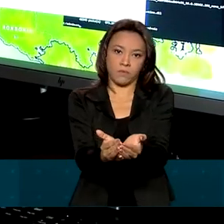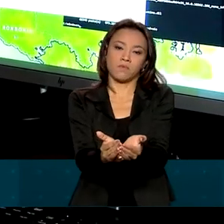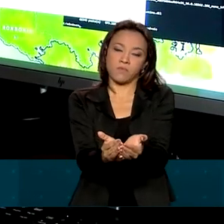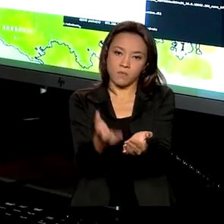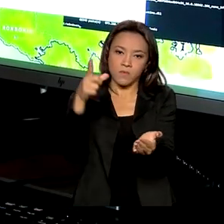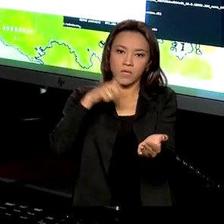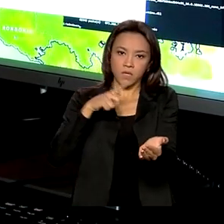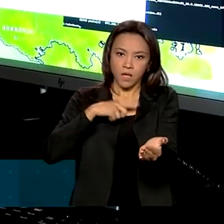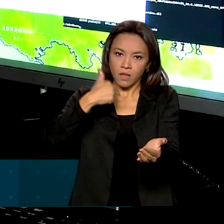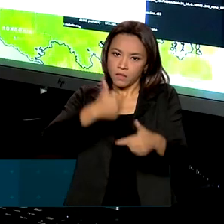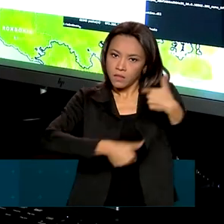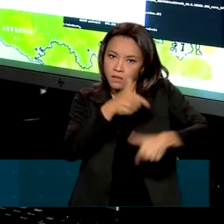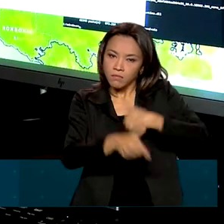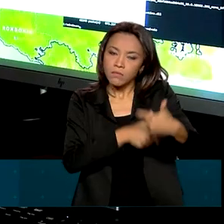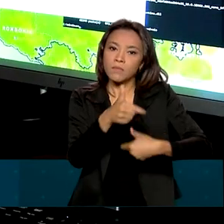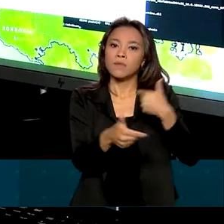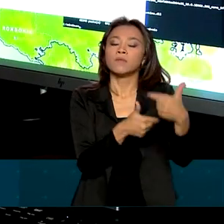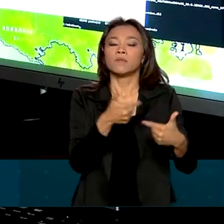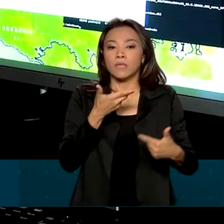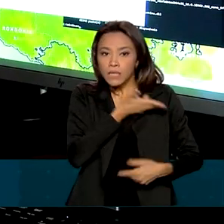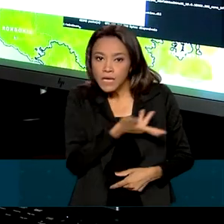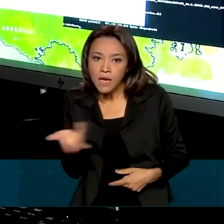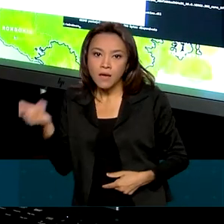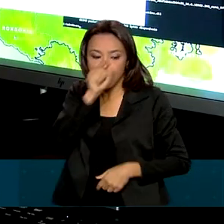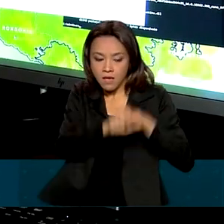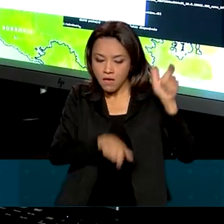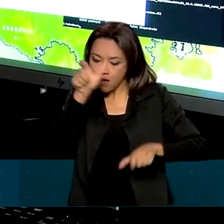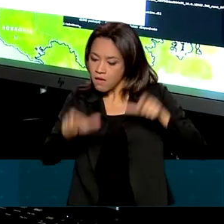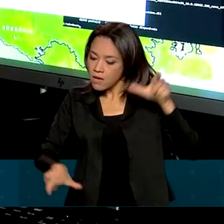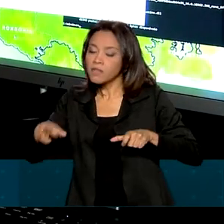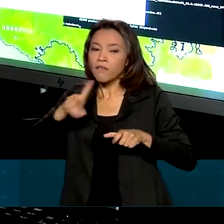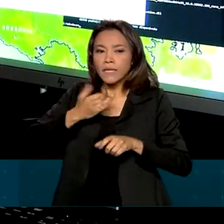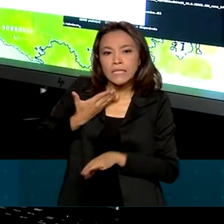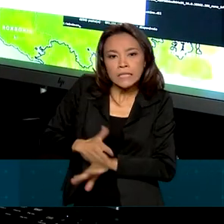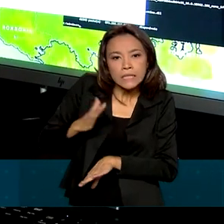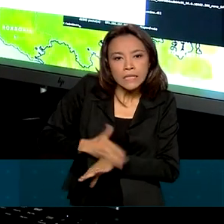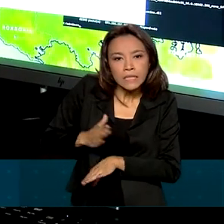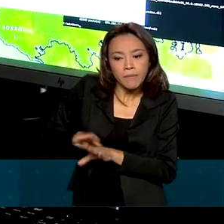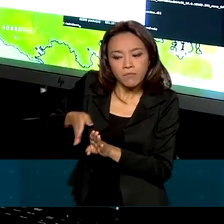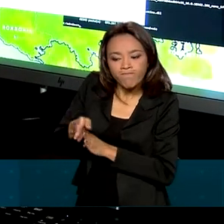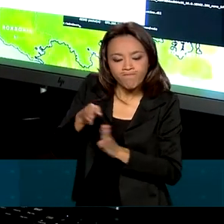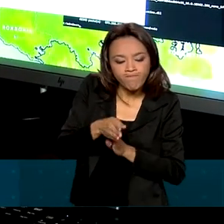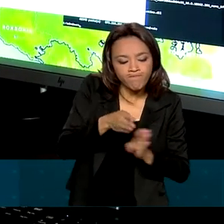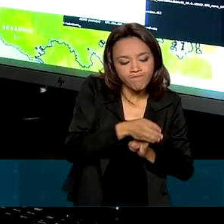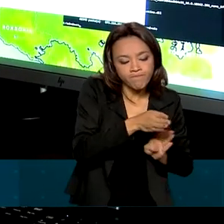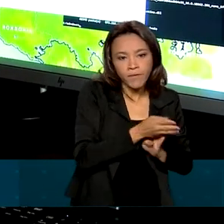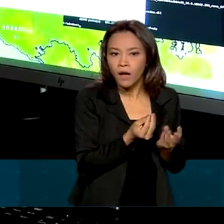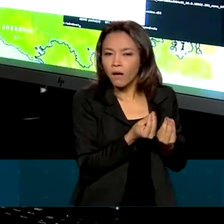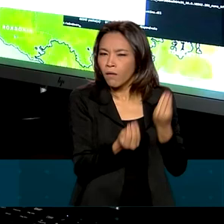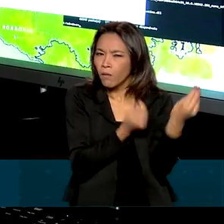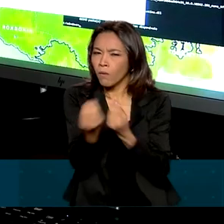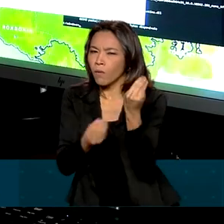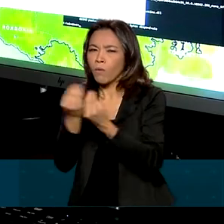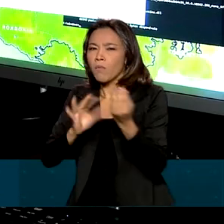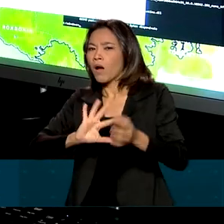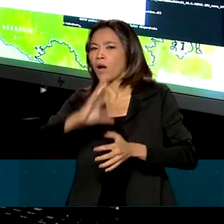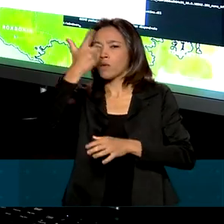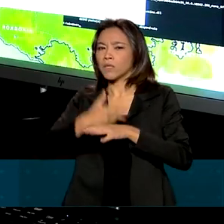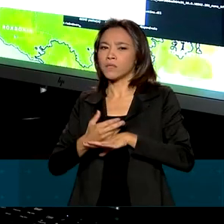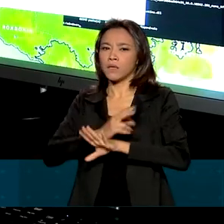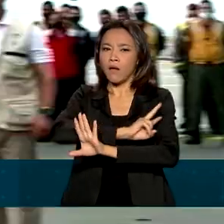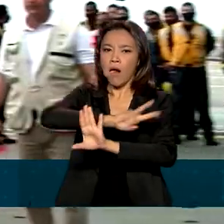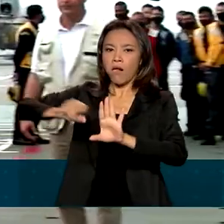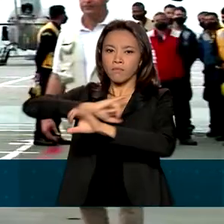lotados nas unidades operativas e que vão receber um adestramento de como um ataque cibernético